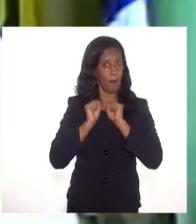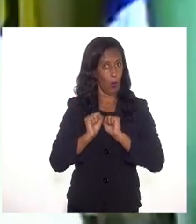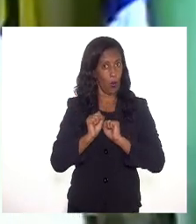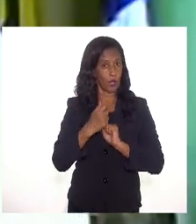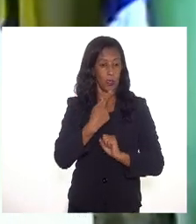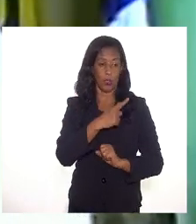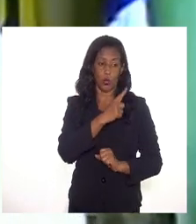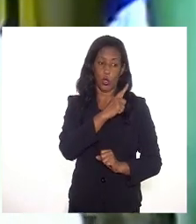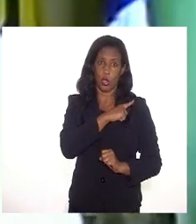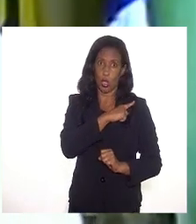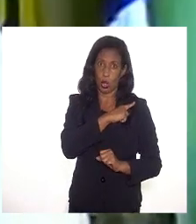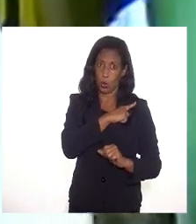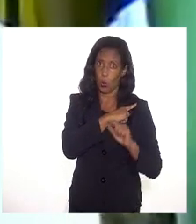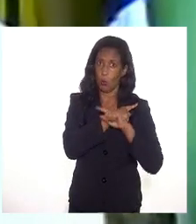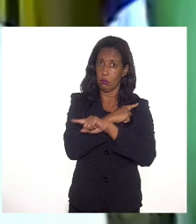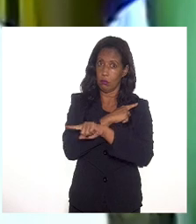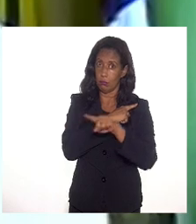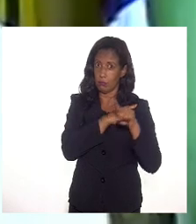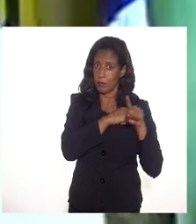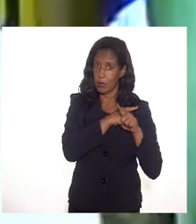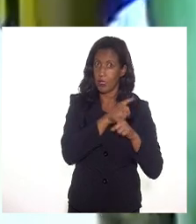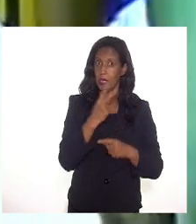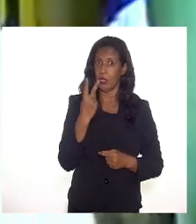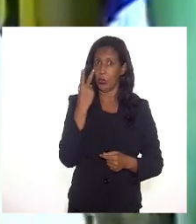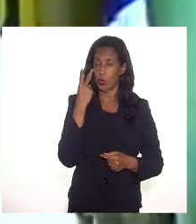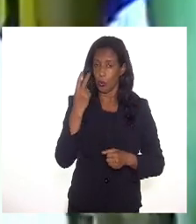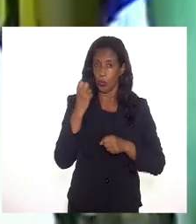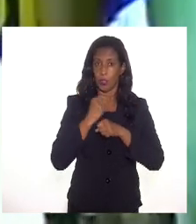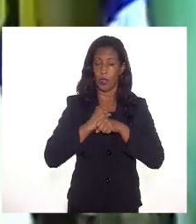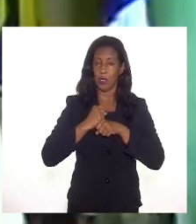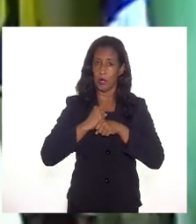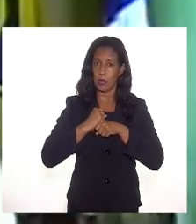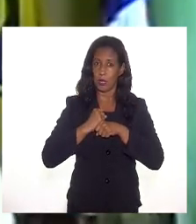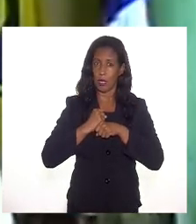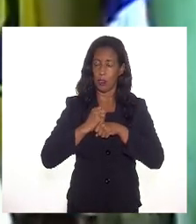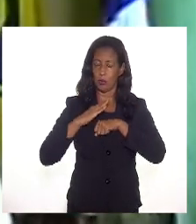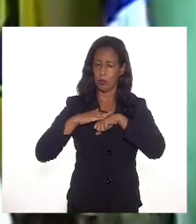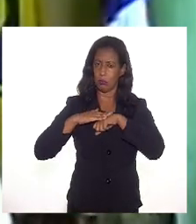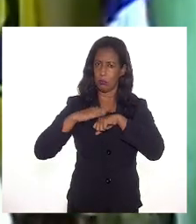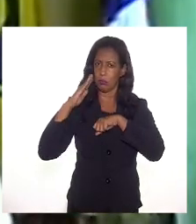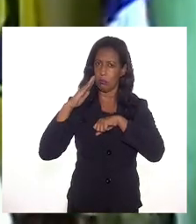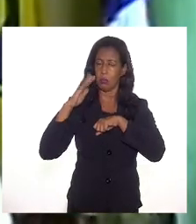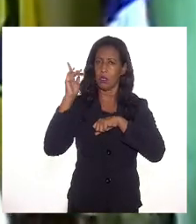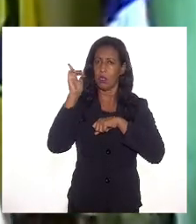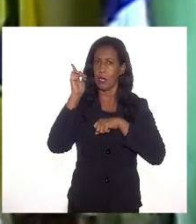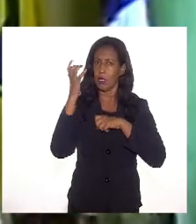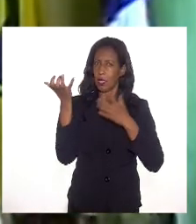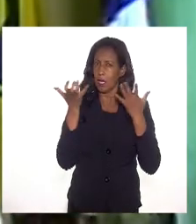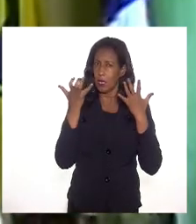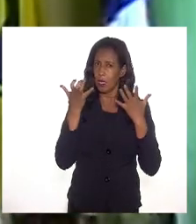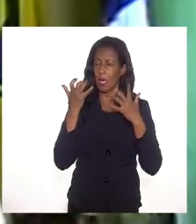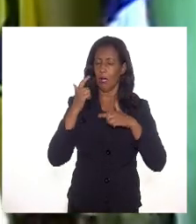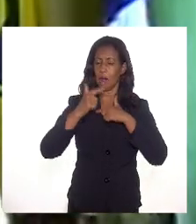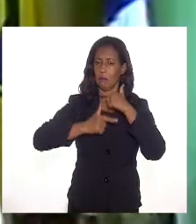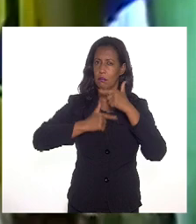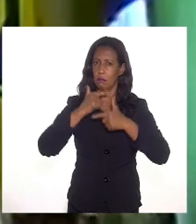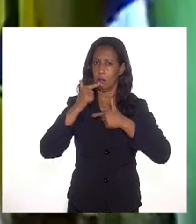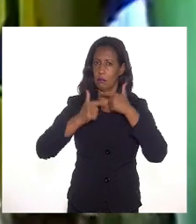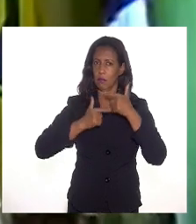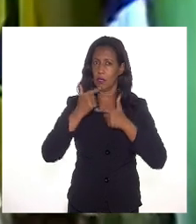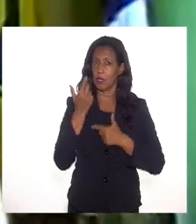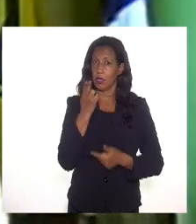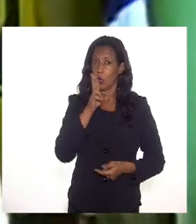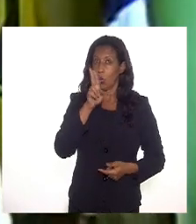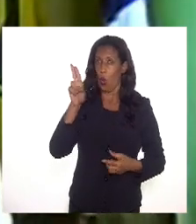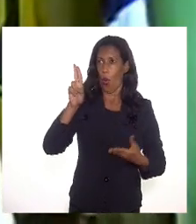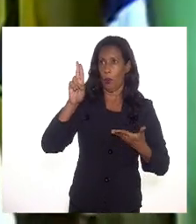desses meses, esses dois anos, que ele almeja fazer efetivamente o nome dele,